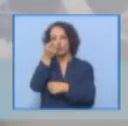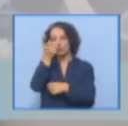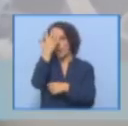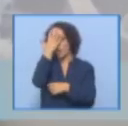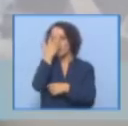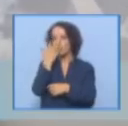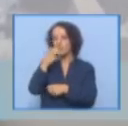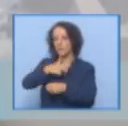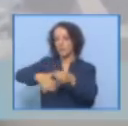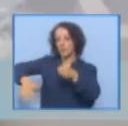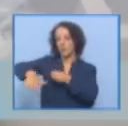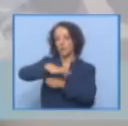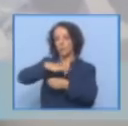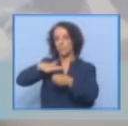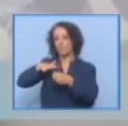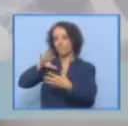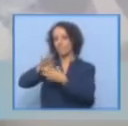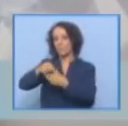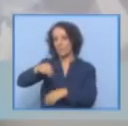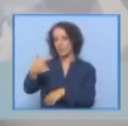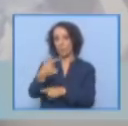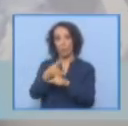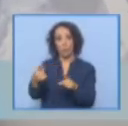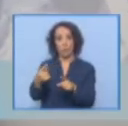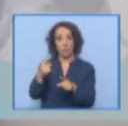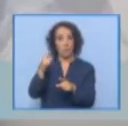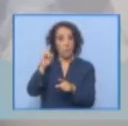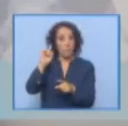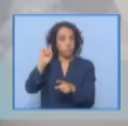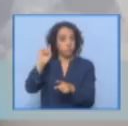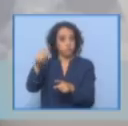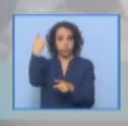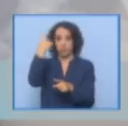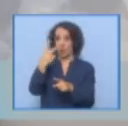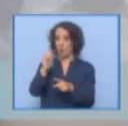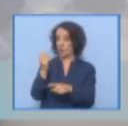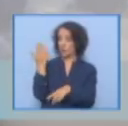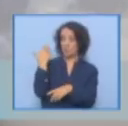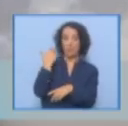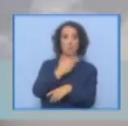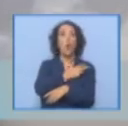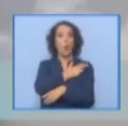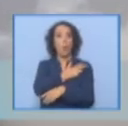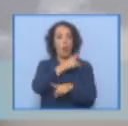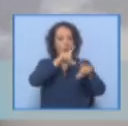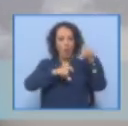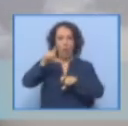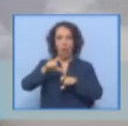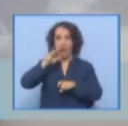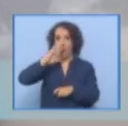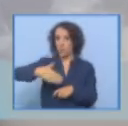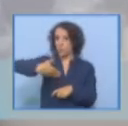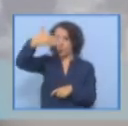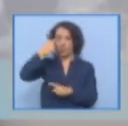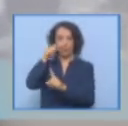lado do PT, uma vez que até à última Lula esteve para ser candidato. Há 2 meses, Lula estava na frente nas sondagens. Há 2 meses,